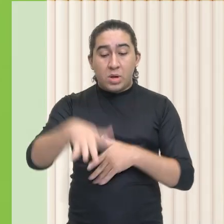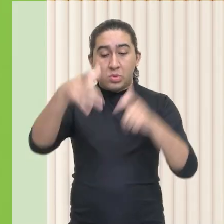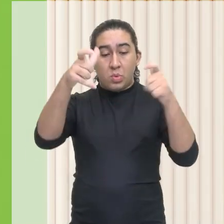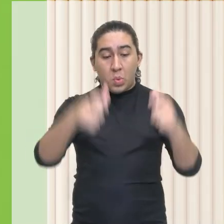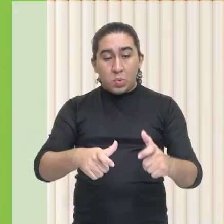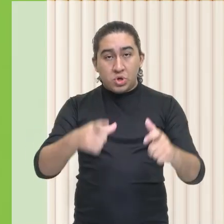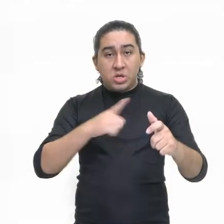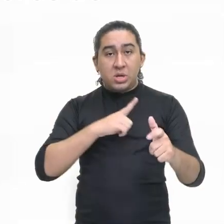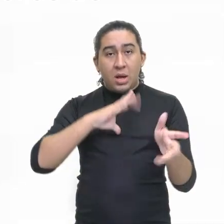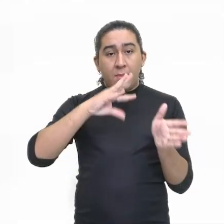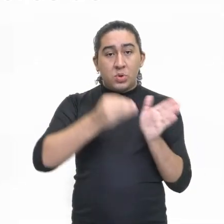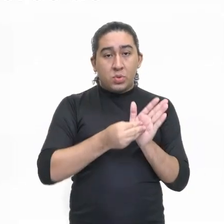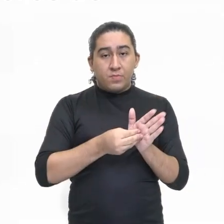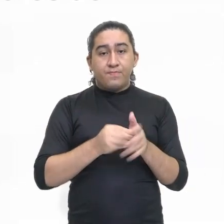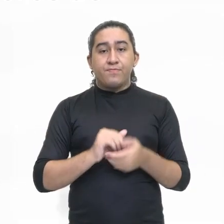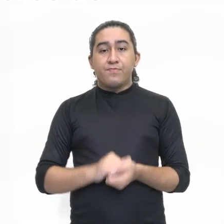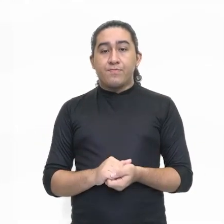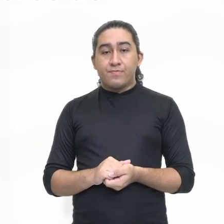bioma Amazônia.